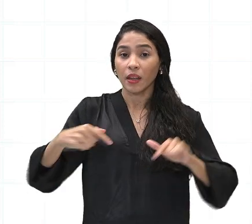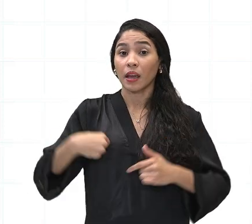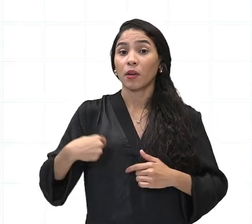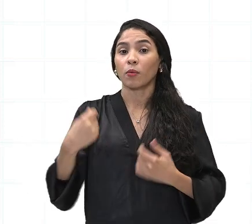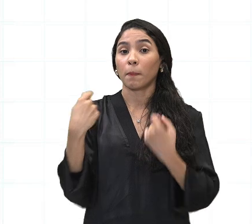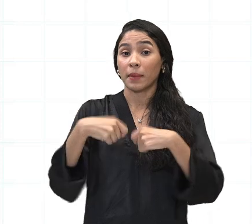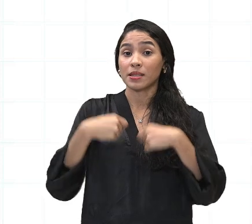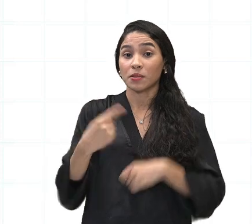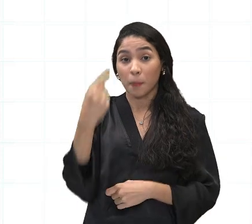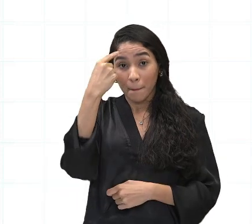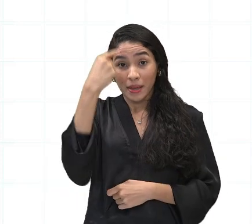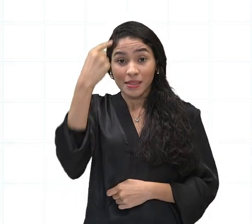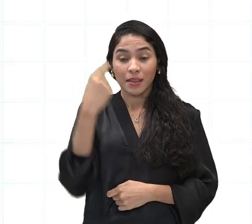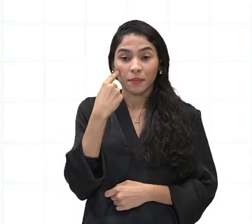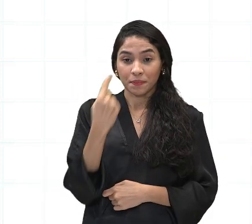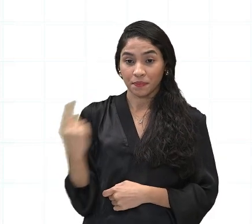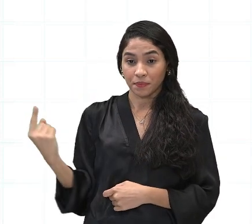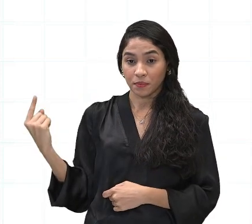nisso bem aqui.